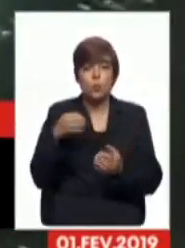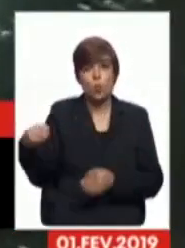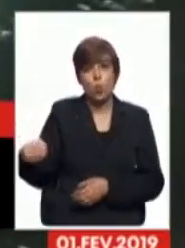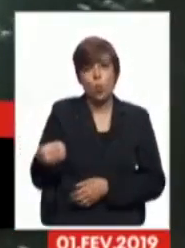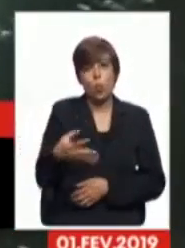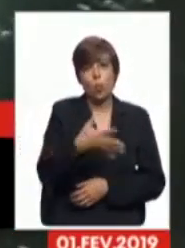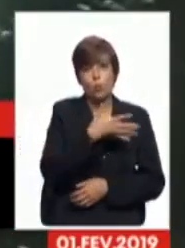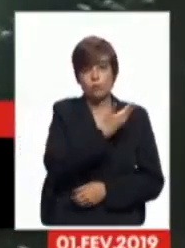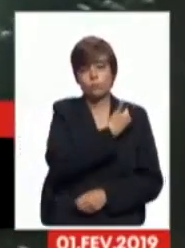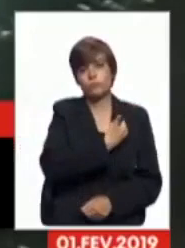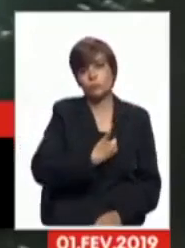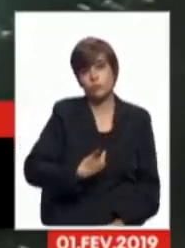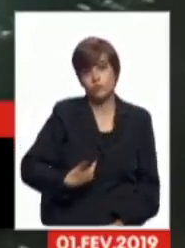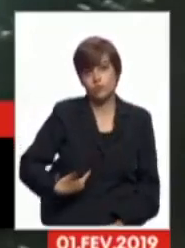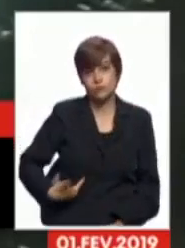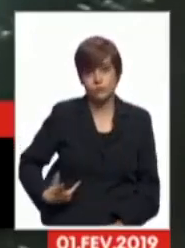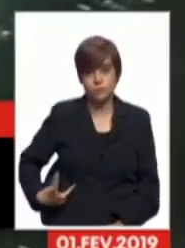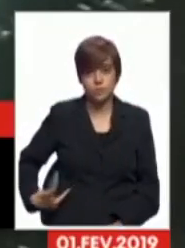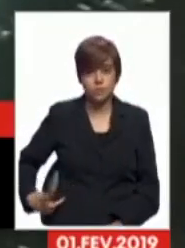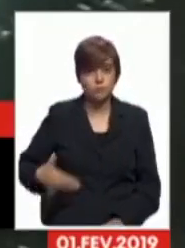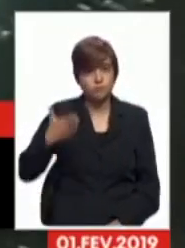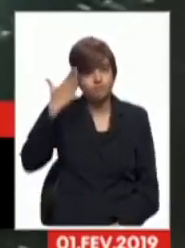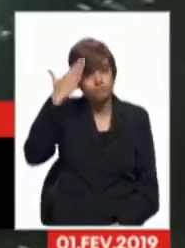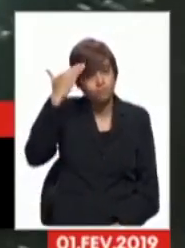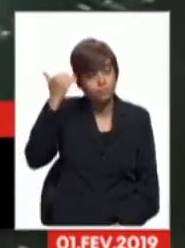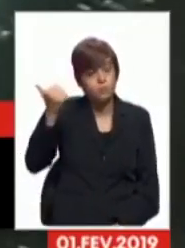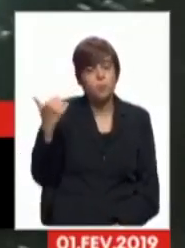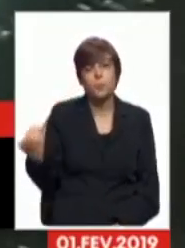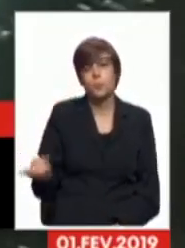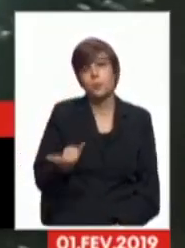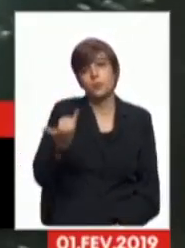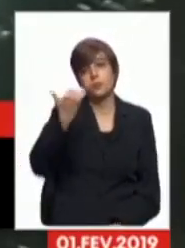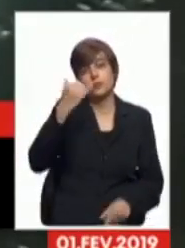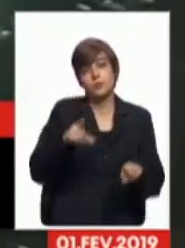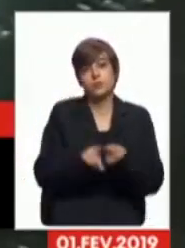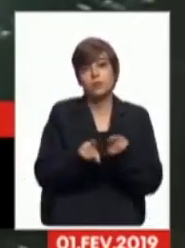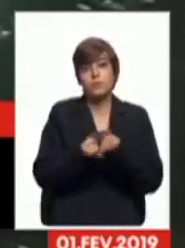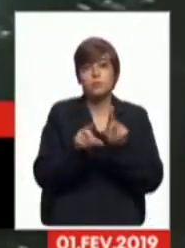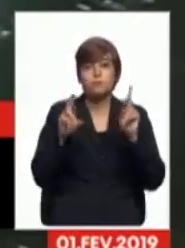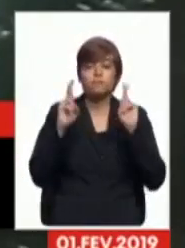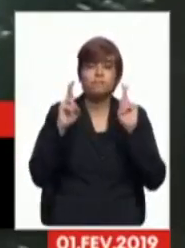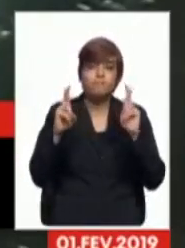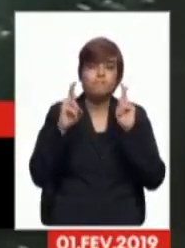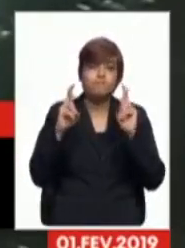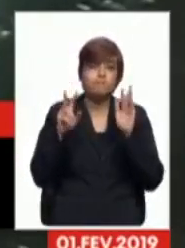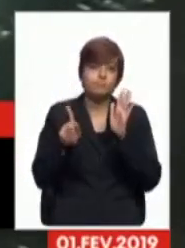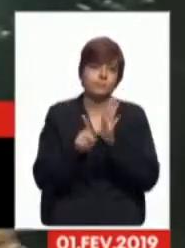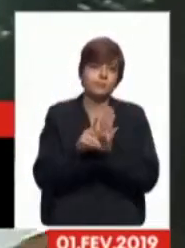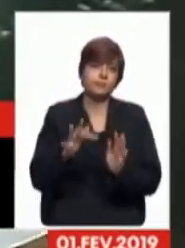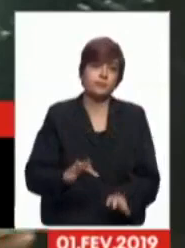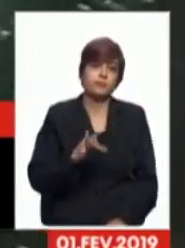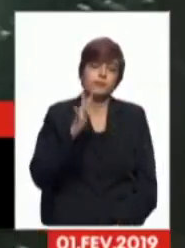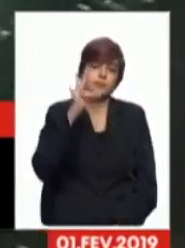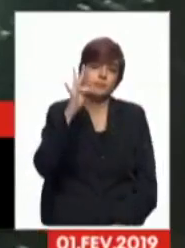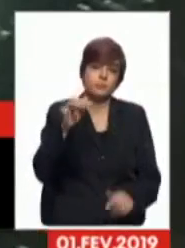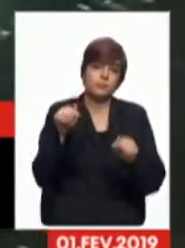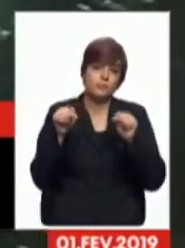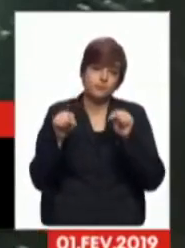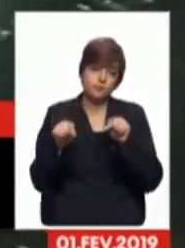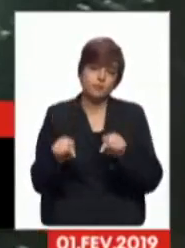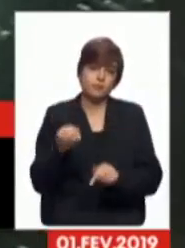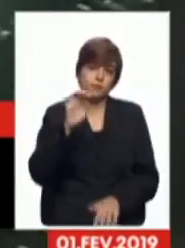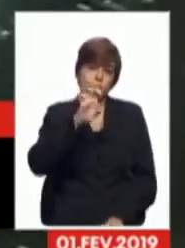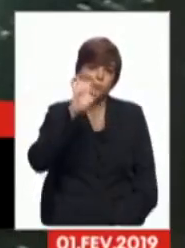a ciência da sua importância e responsabilidade para o futuro do nosso Estado.